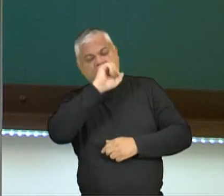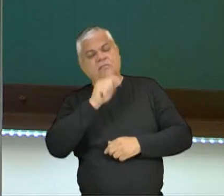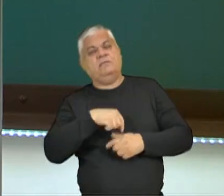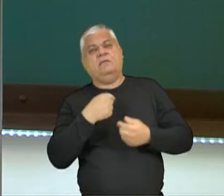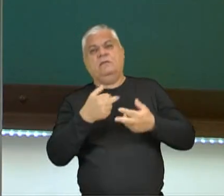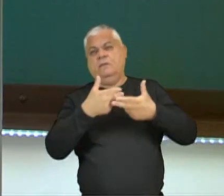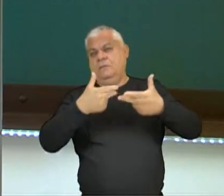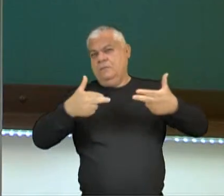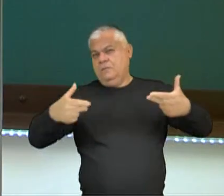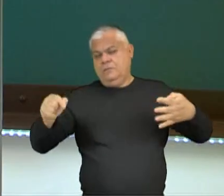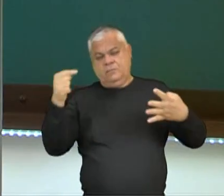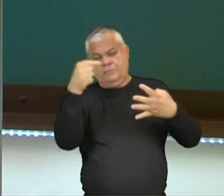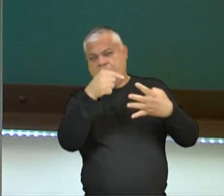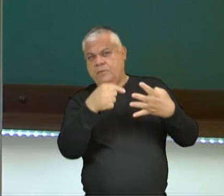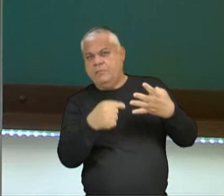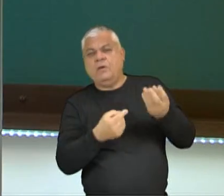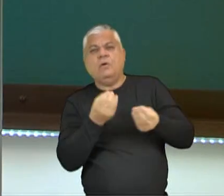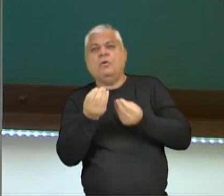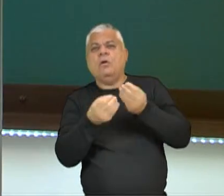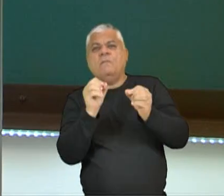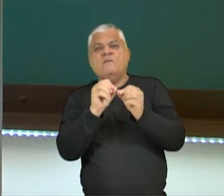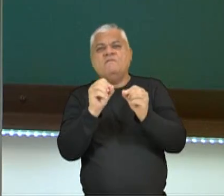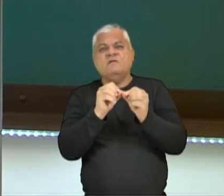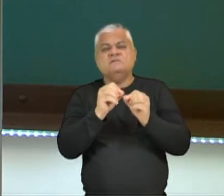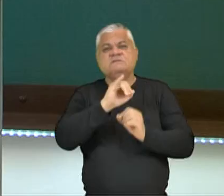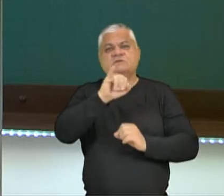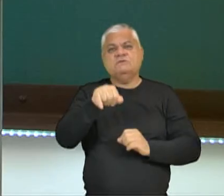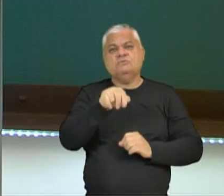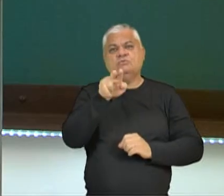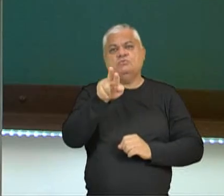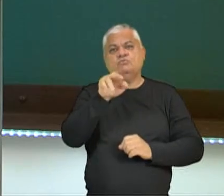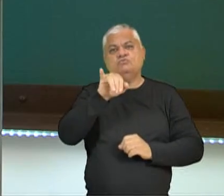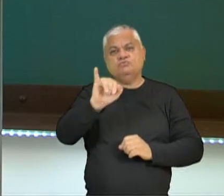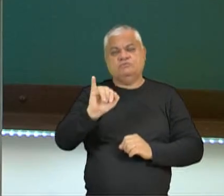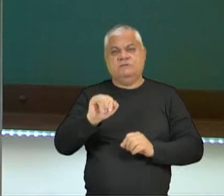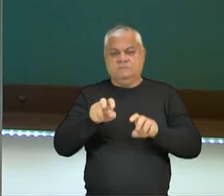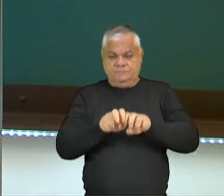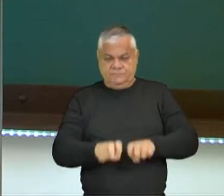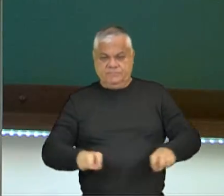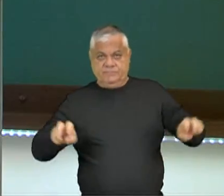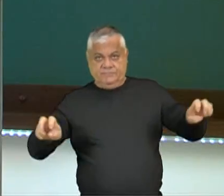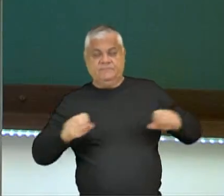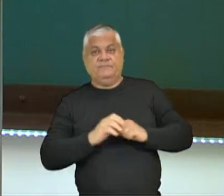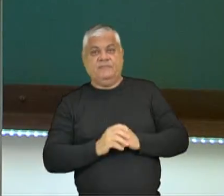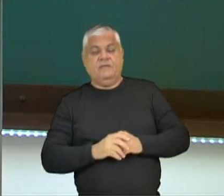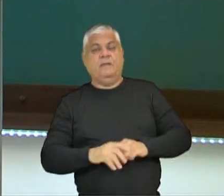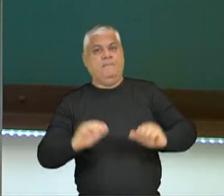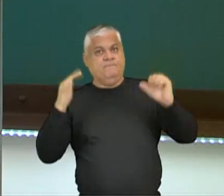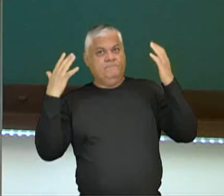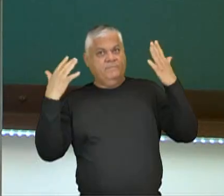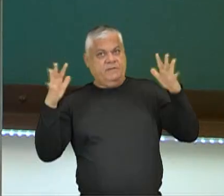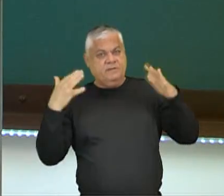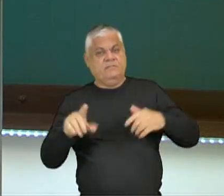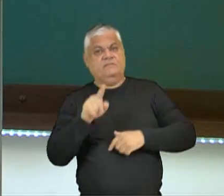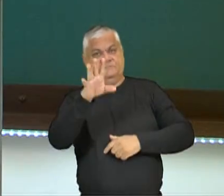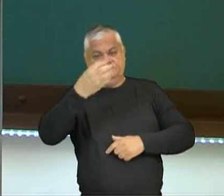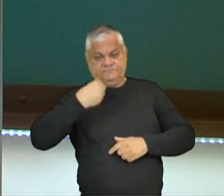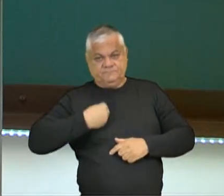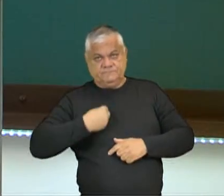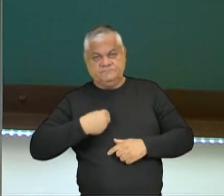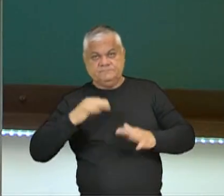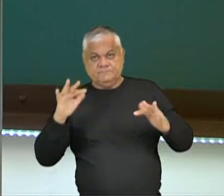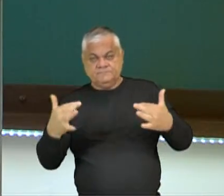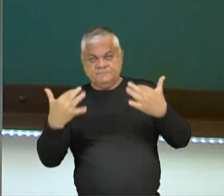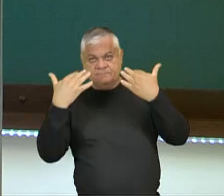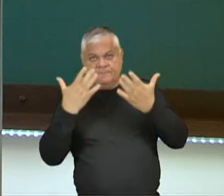os elementos composicionais que constituem essa situação de tribunal de júri. Quero mais uma vez parabenizá-los por estarem aí assistindo as